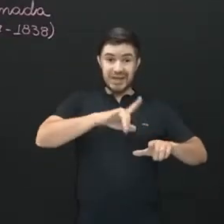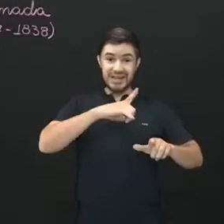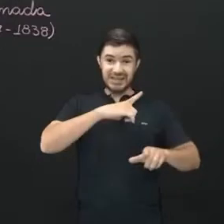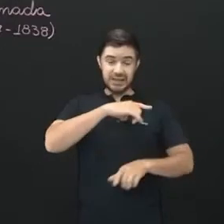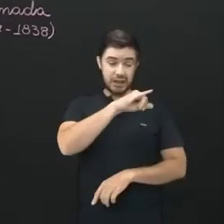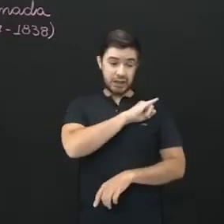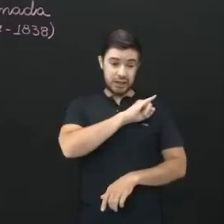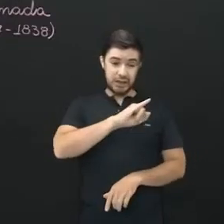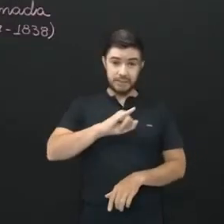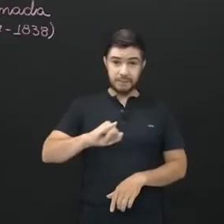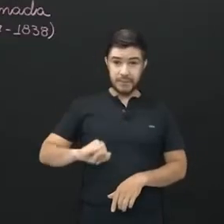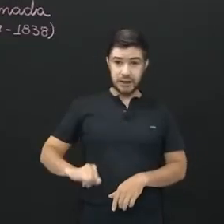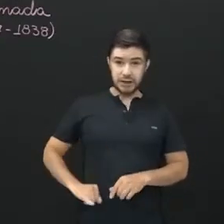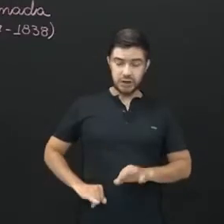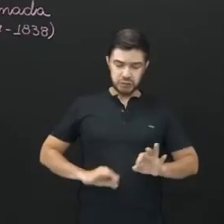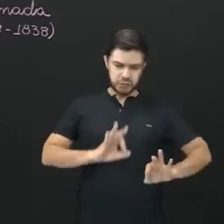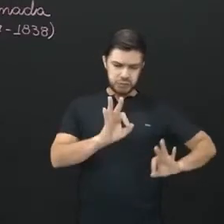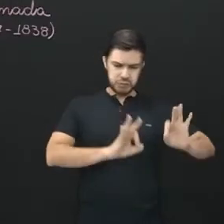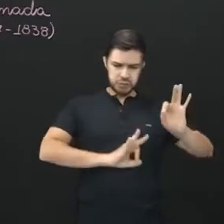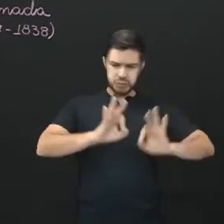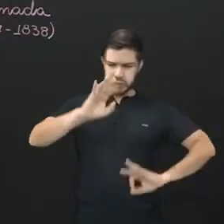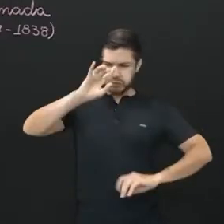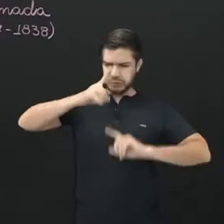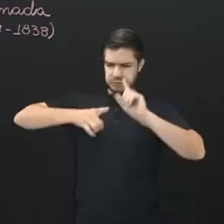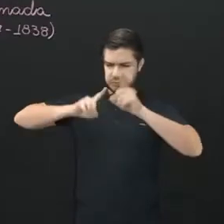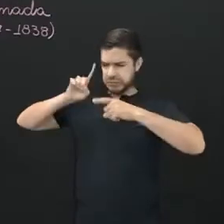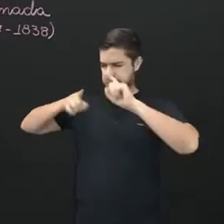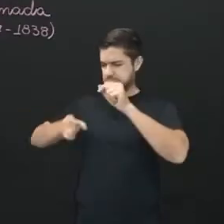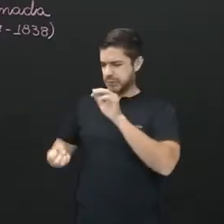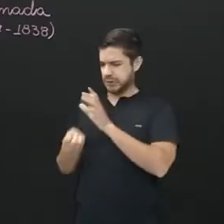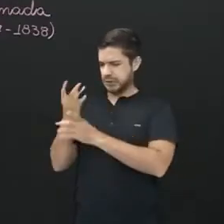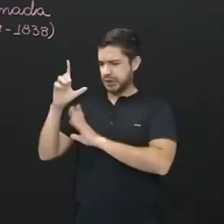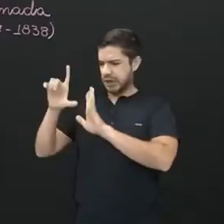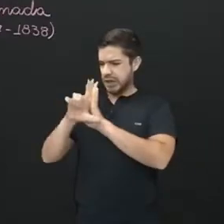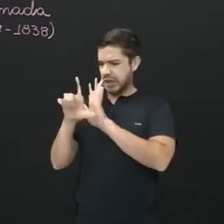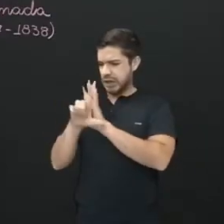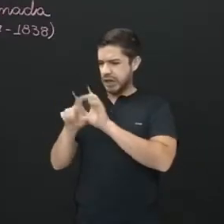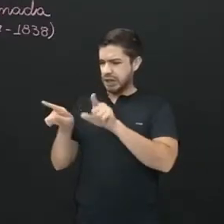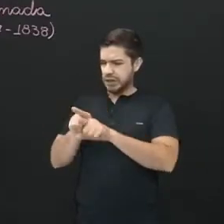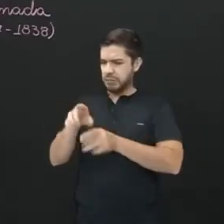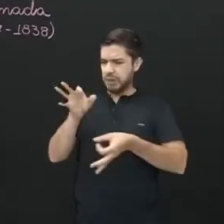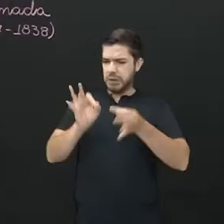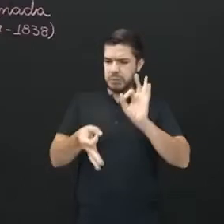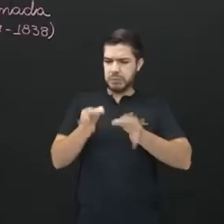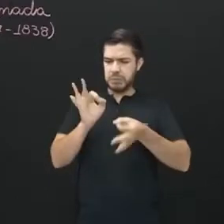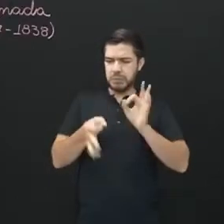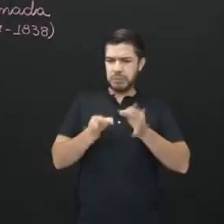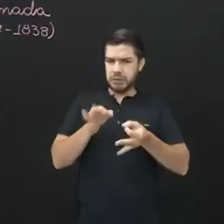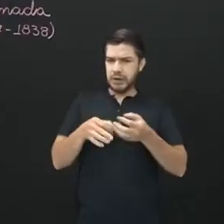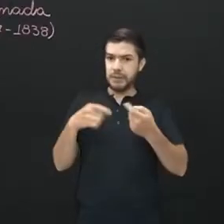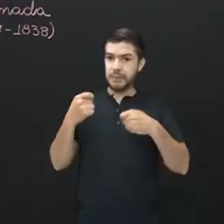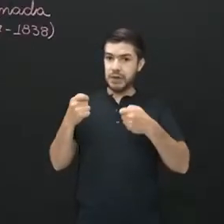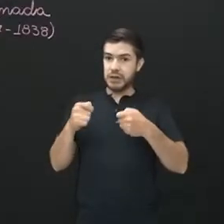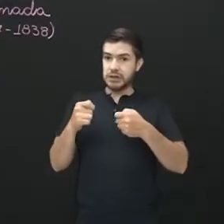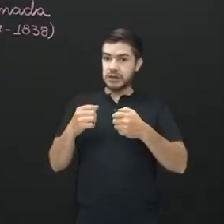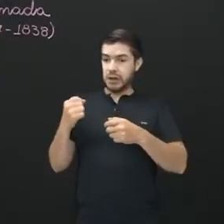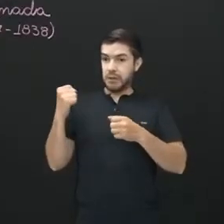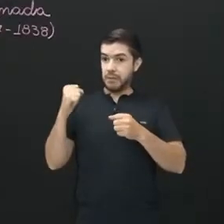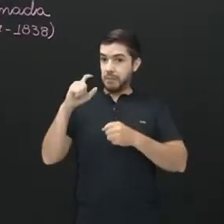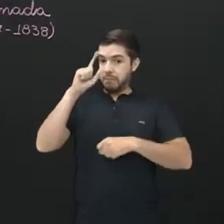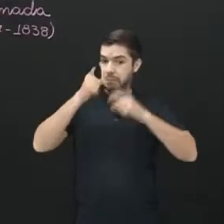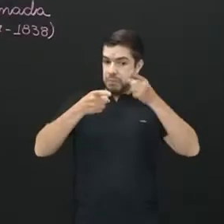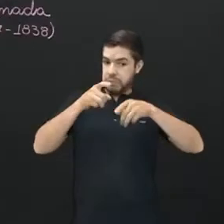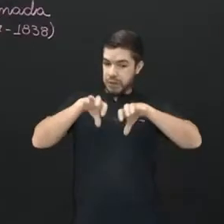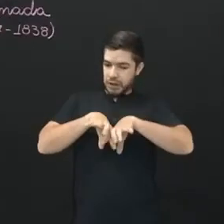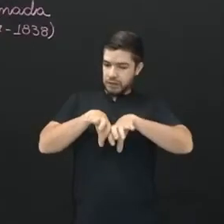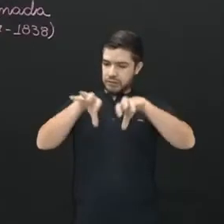imperador que controlasse tudo, fizesse as leis, as executasse e julgasse, o poder deveria ser dividido, tá?